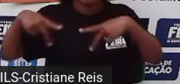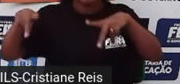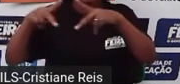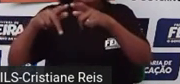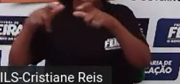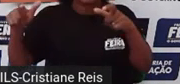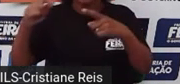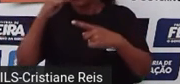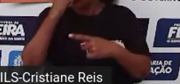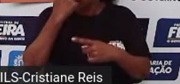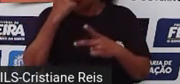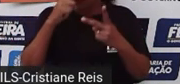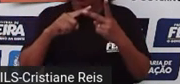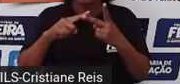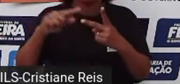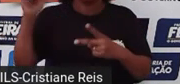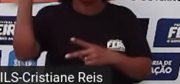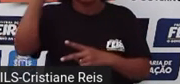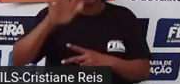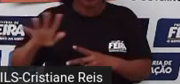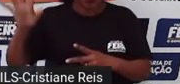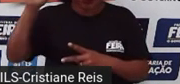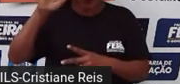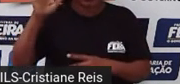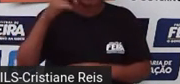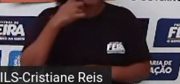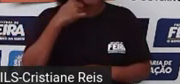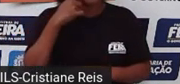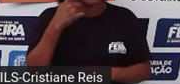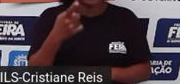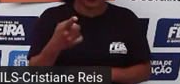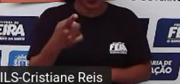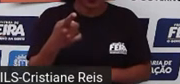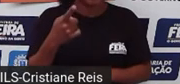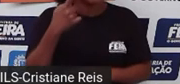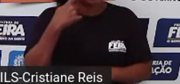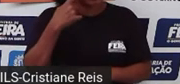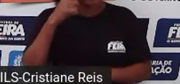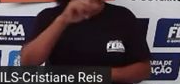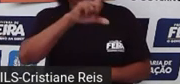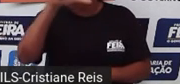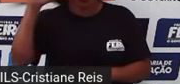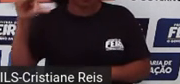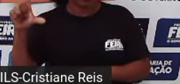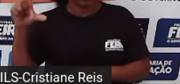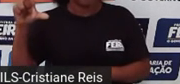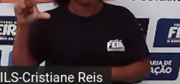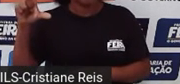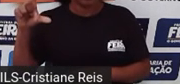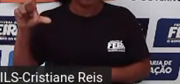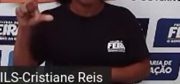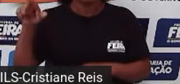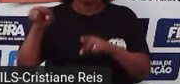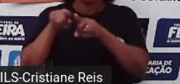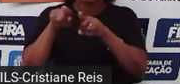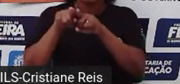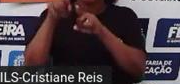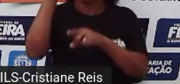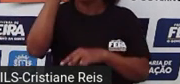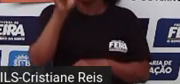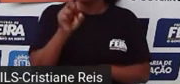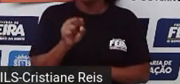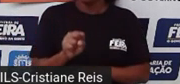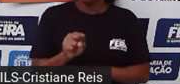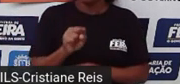distribuição espacial irregular né ela fica mais precisamente no leste né E também ao sul do continente